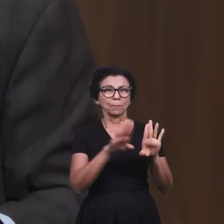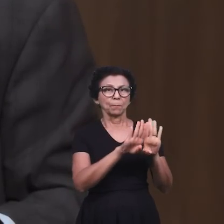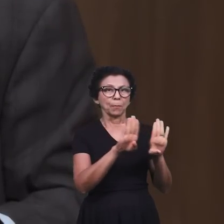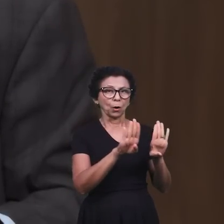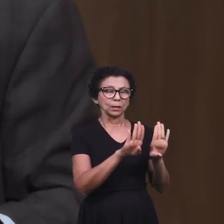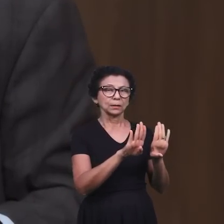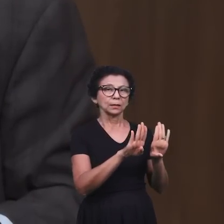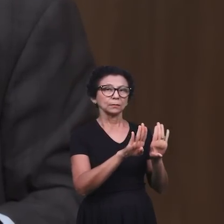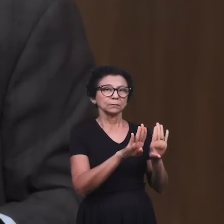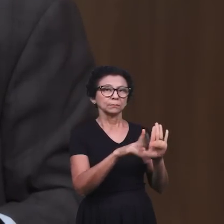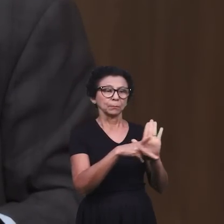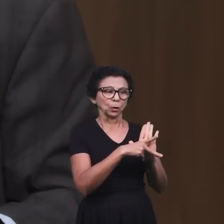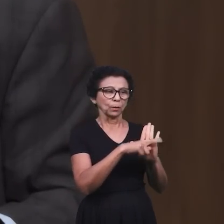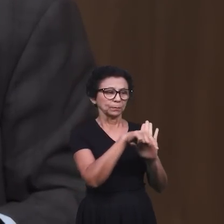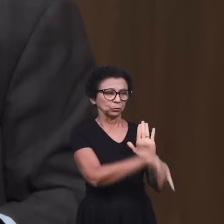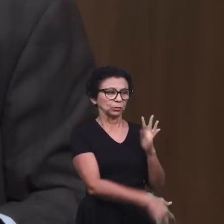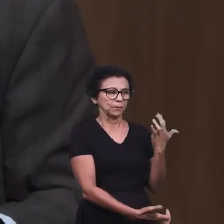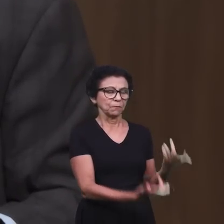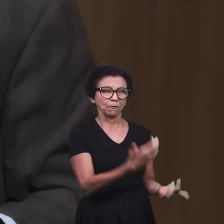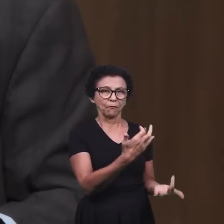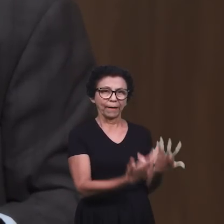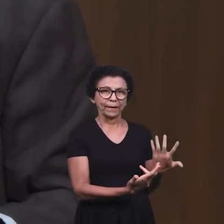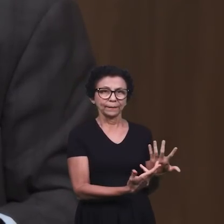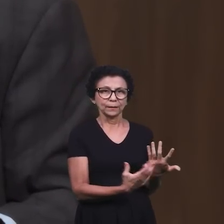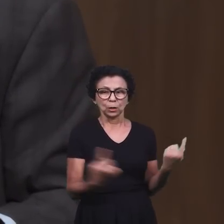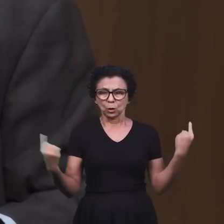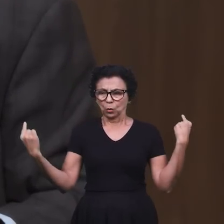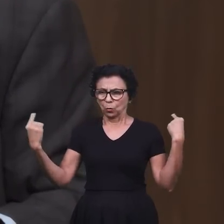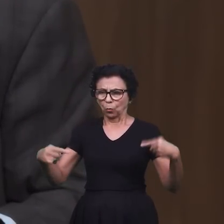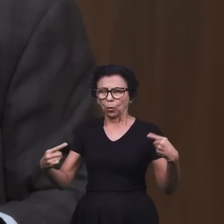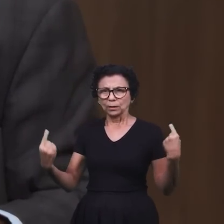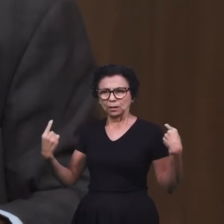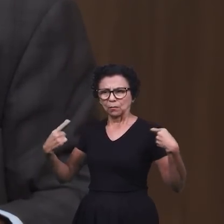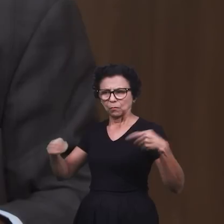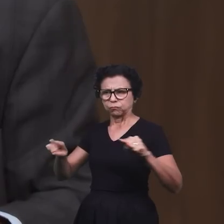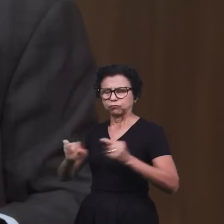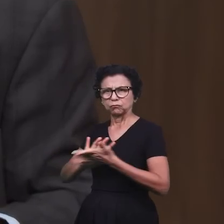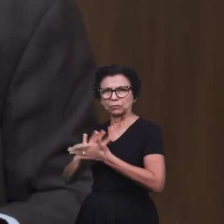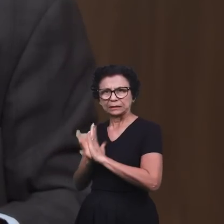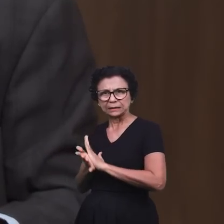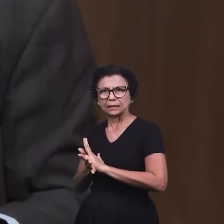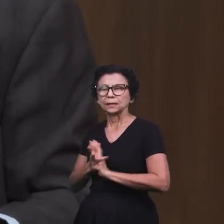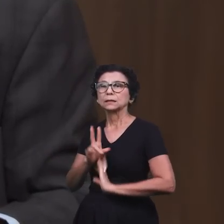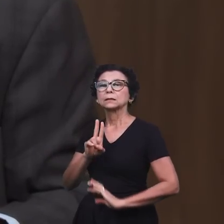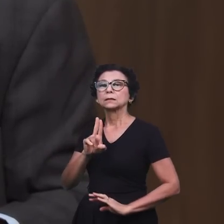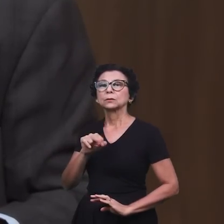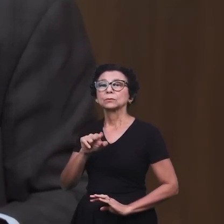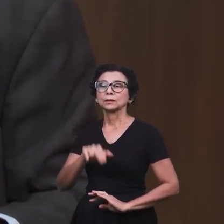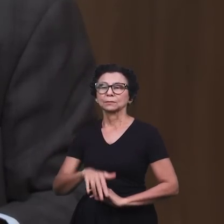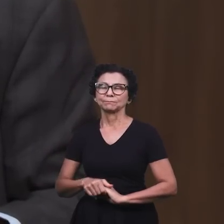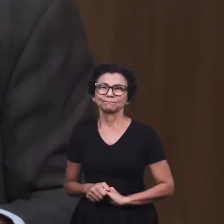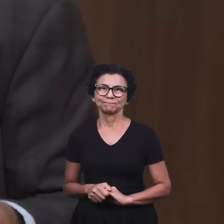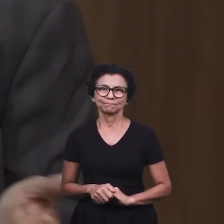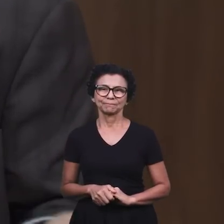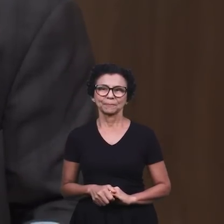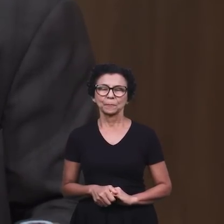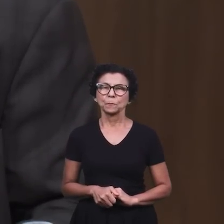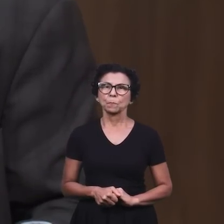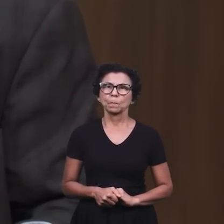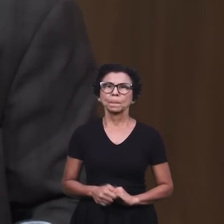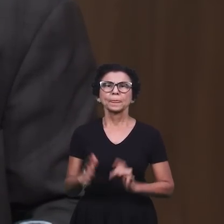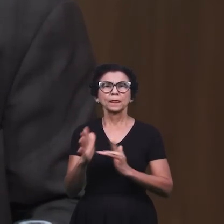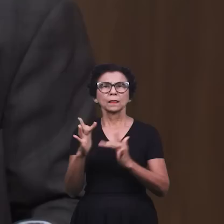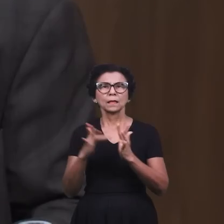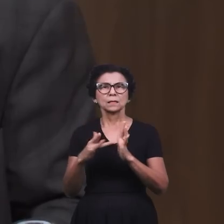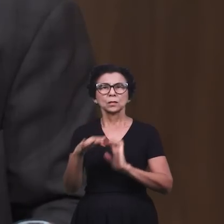prevalecem contra a igreja, contra o servo de Deus. Vai enfrentar todas as batalhas, vai vencer, por quê? A igreja, Jesus venceu a